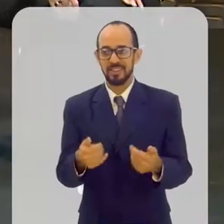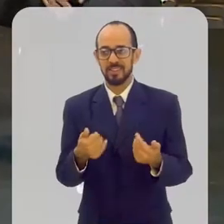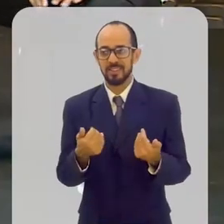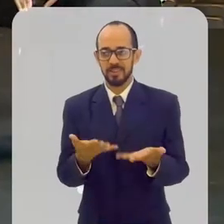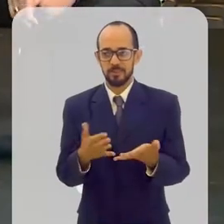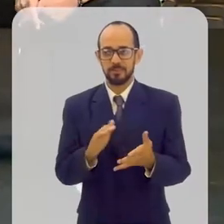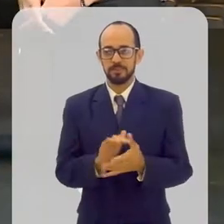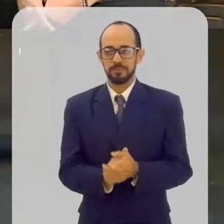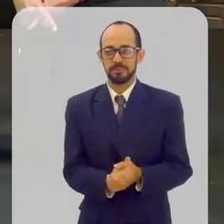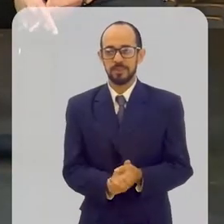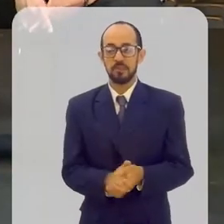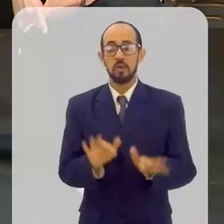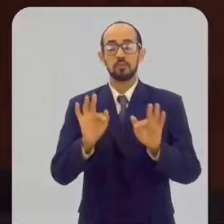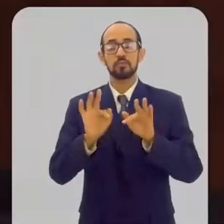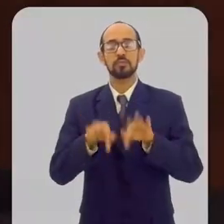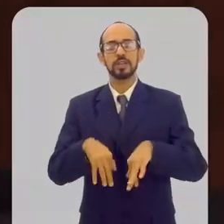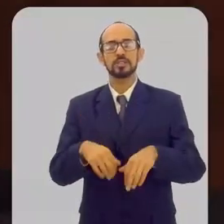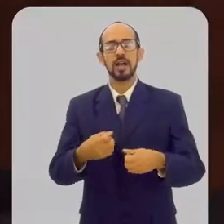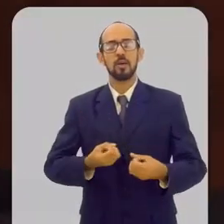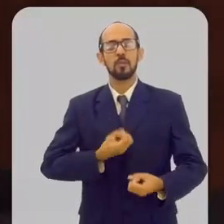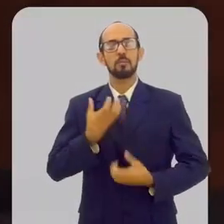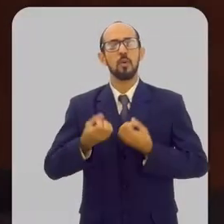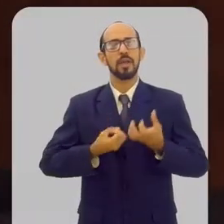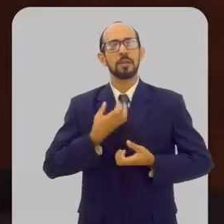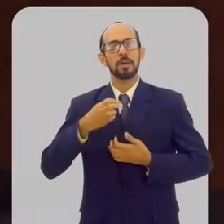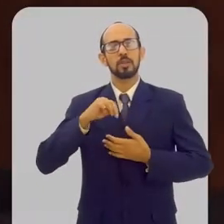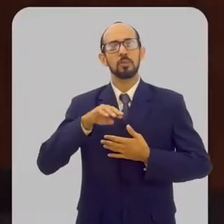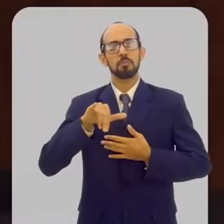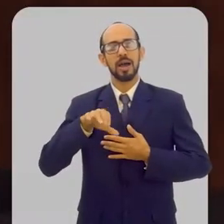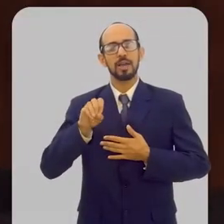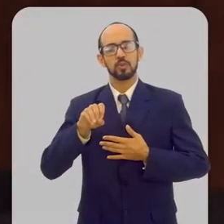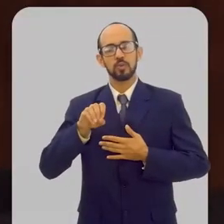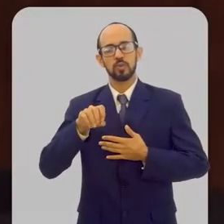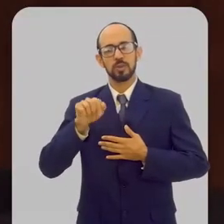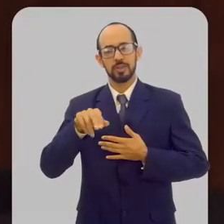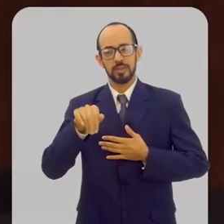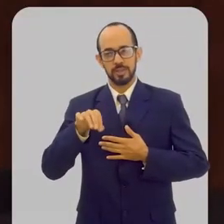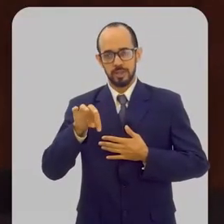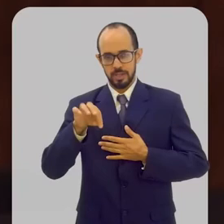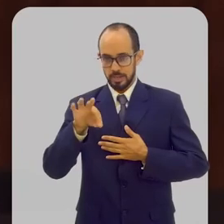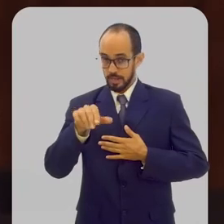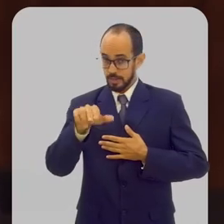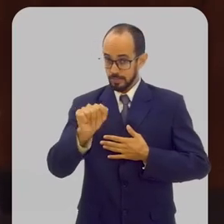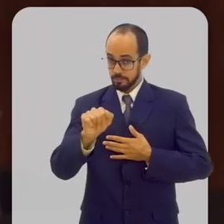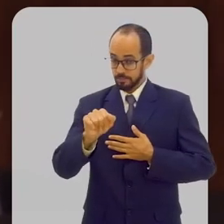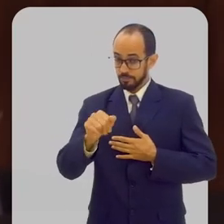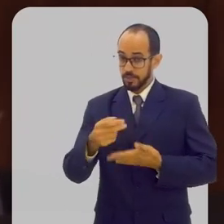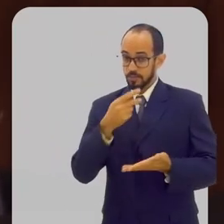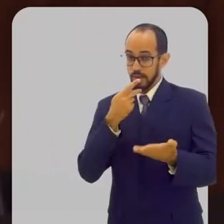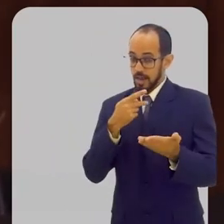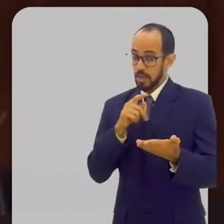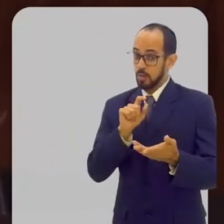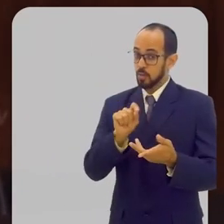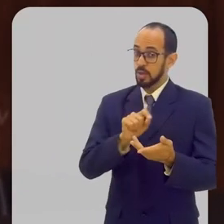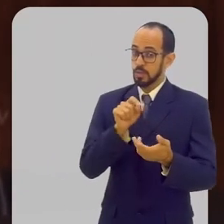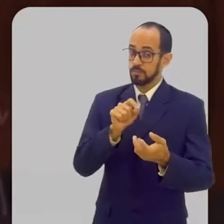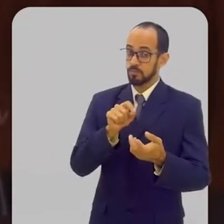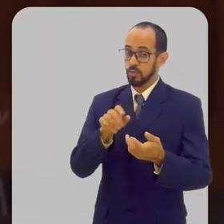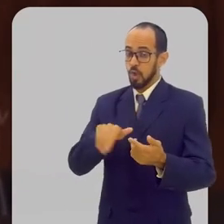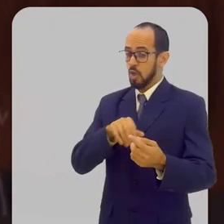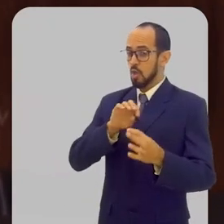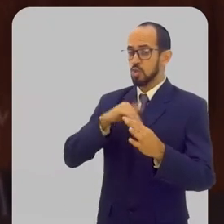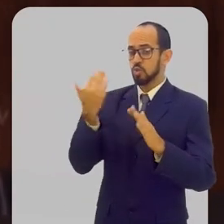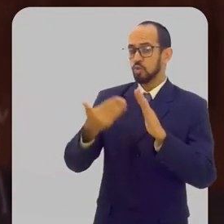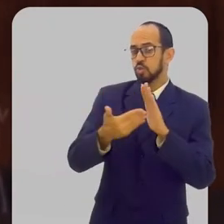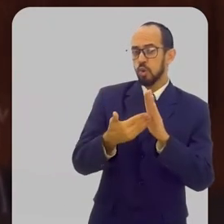um poema do Mário Quintana. Nossa. Vou até olhar para a câmera, que diz: